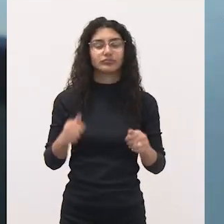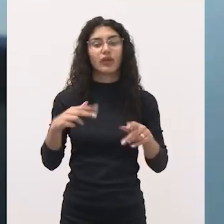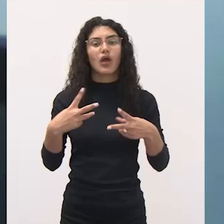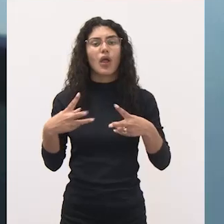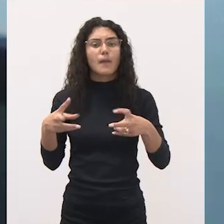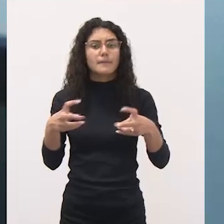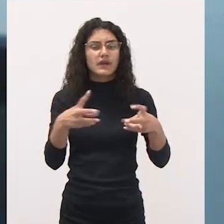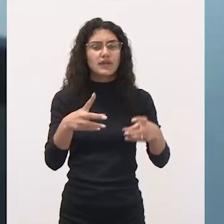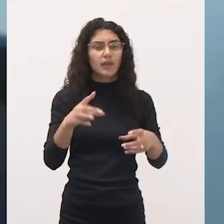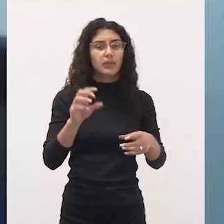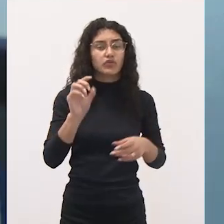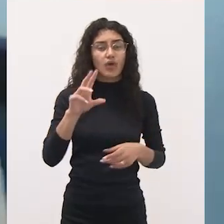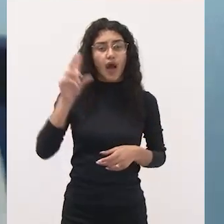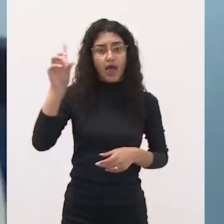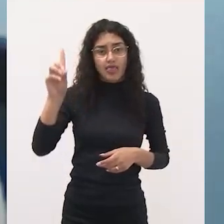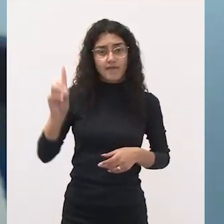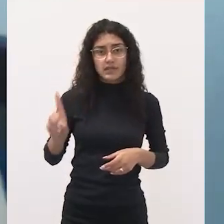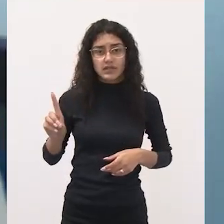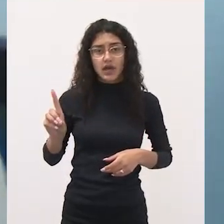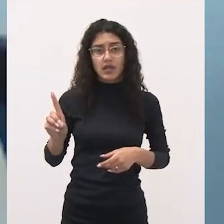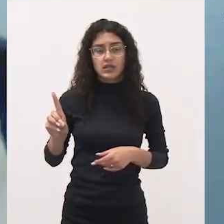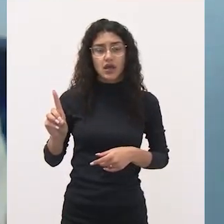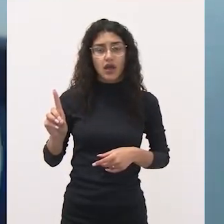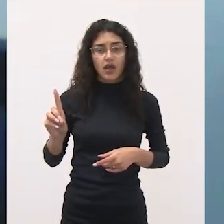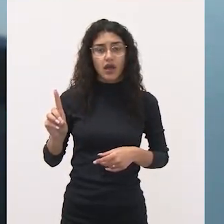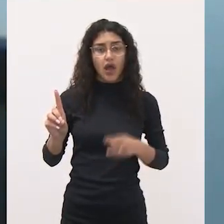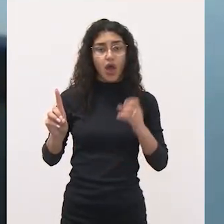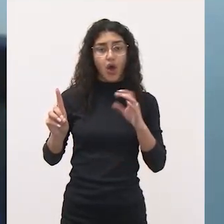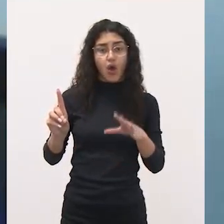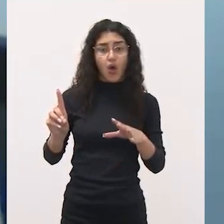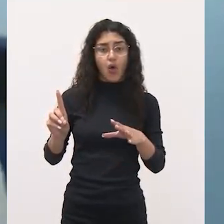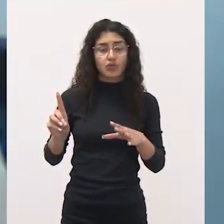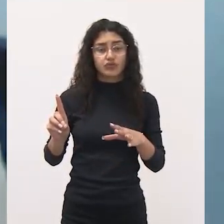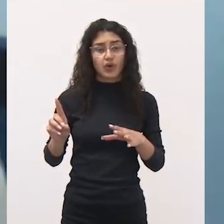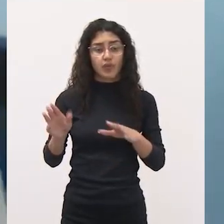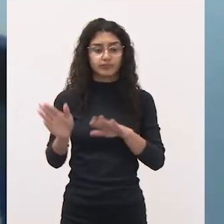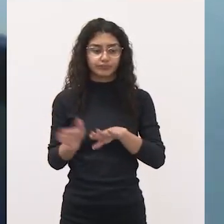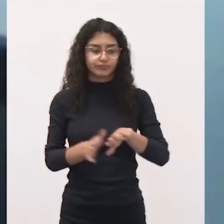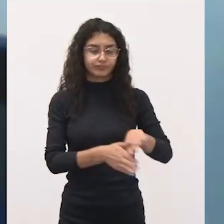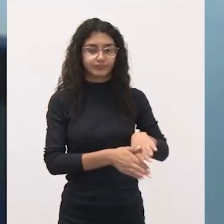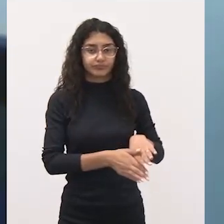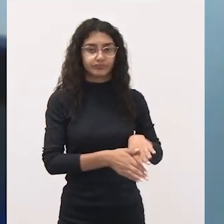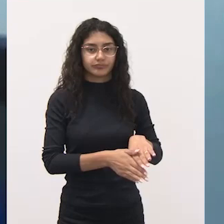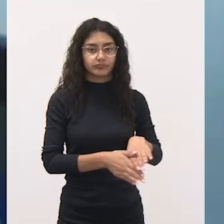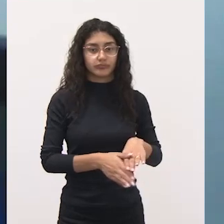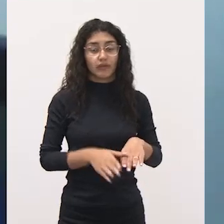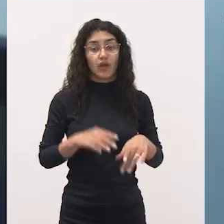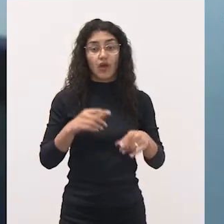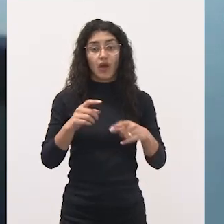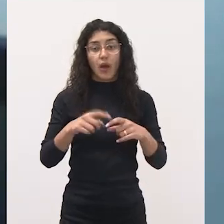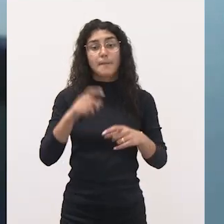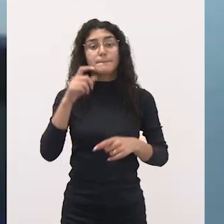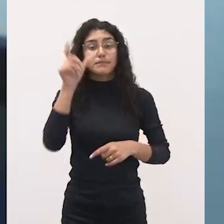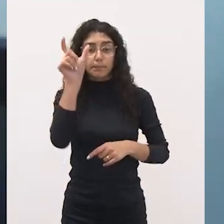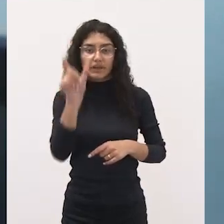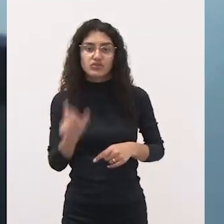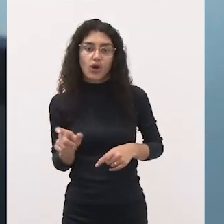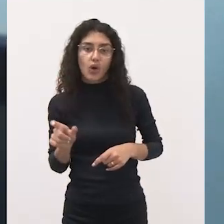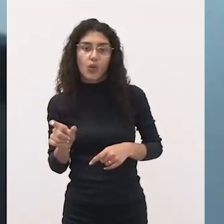a deficiência, você tira esse papel de